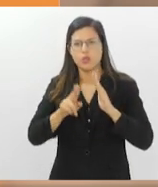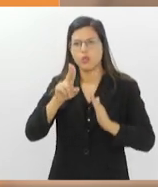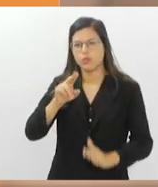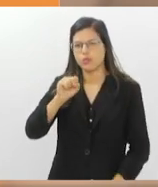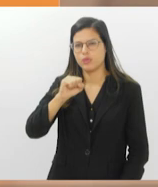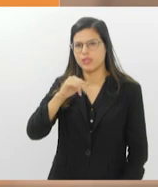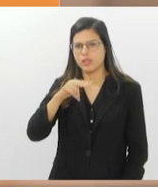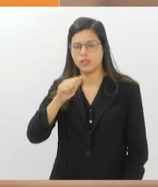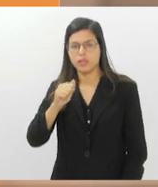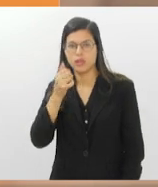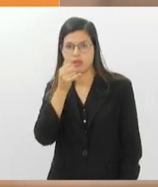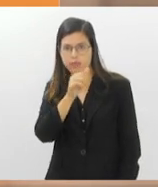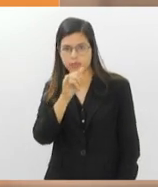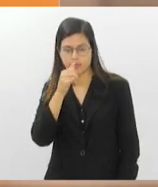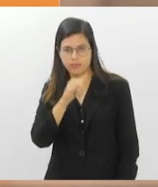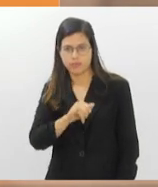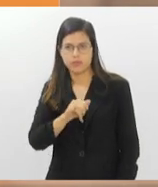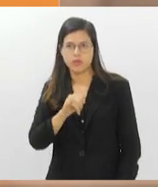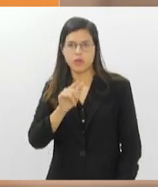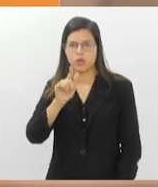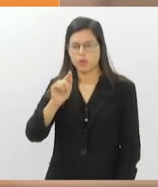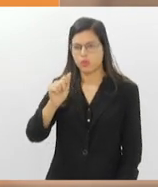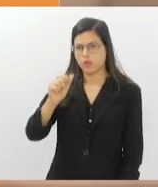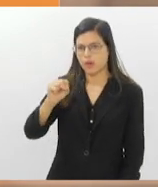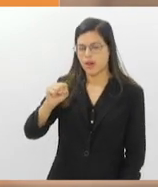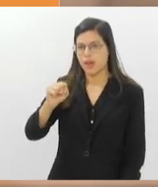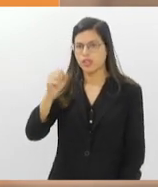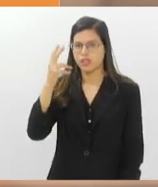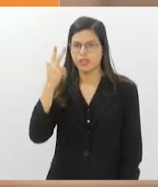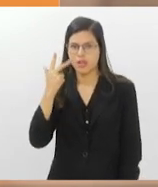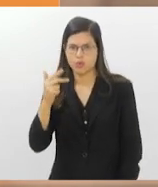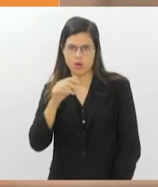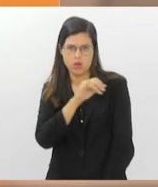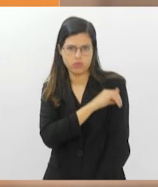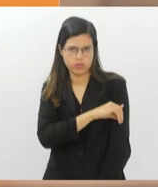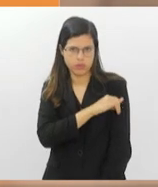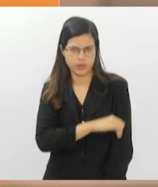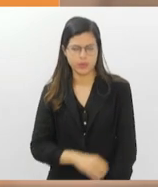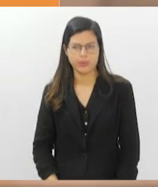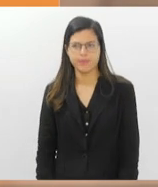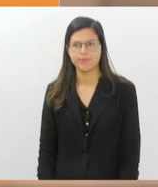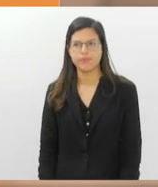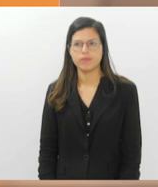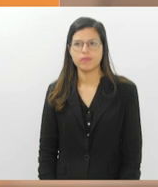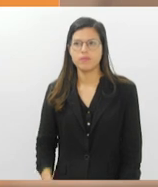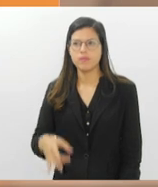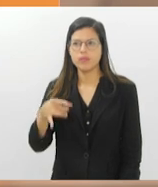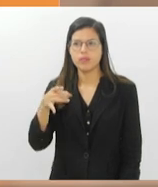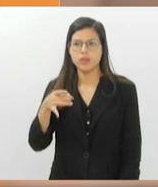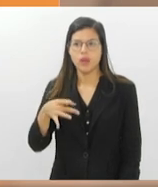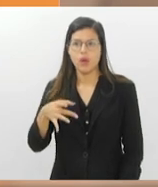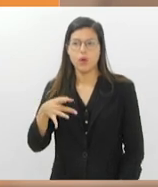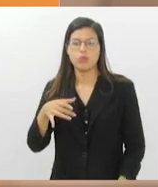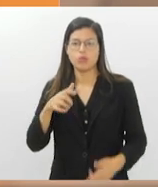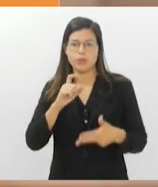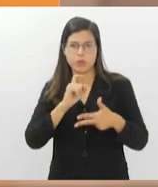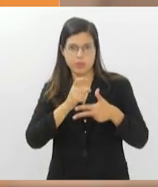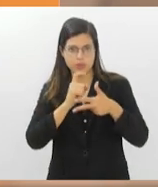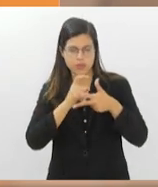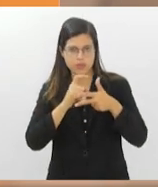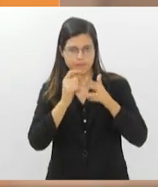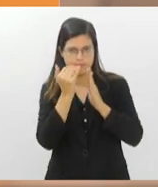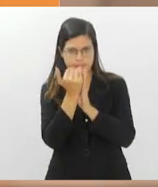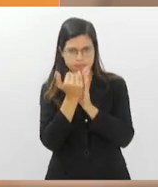energia elétrica a partir do gás natural do Rio de Janeiro. E a última mensagem do Poder Executivo na